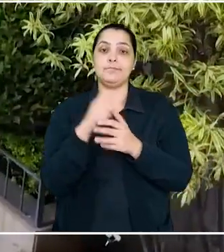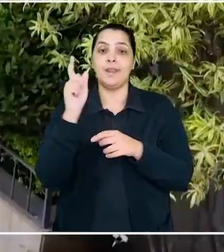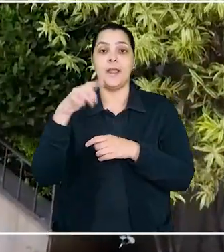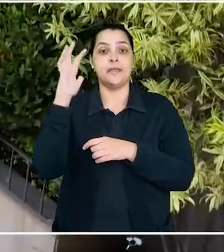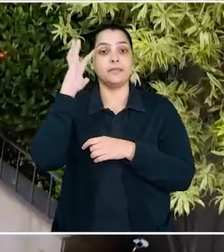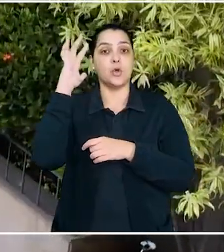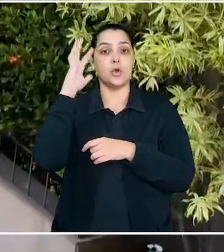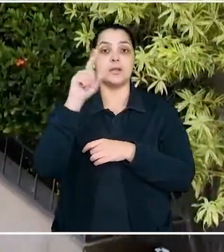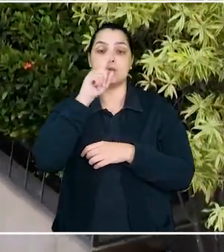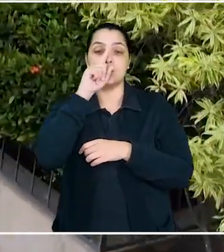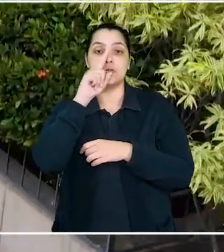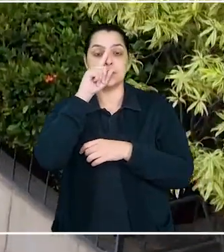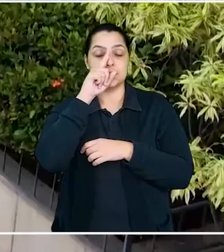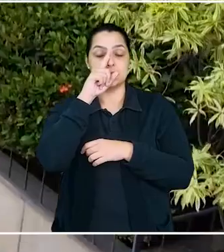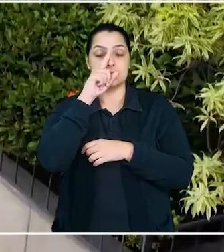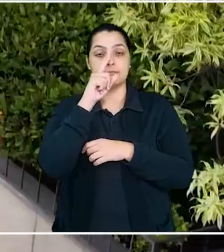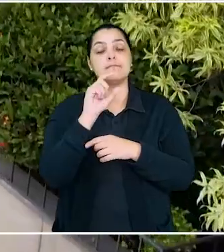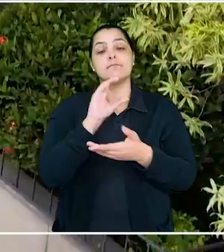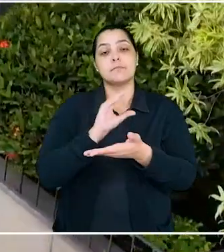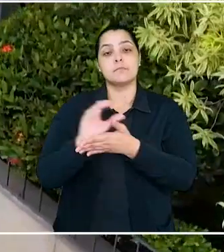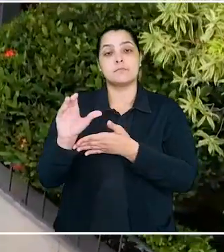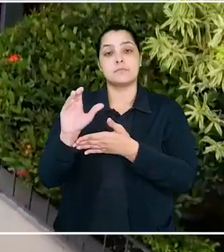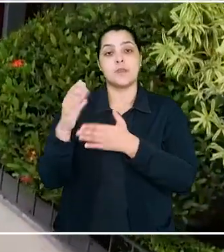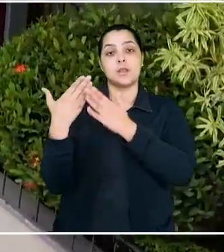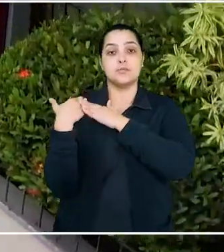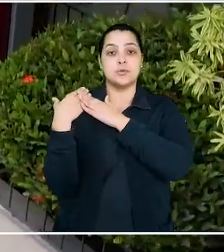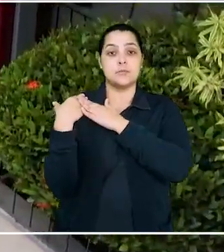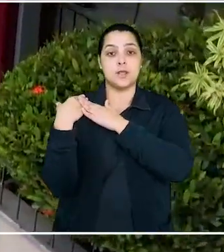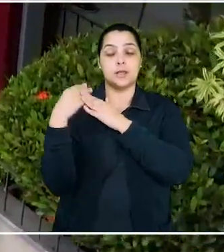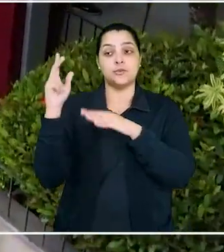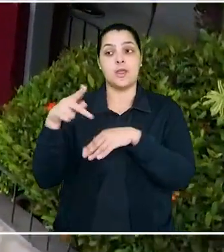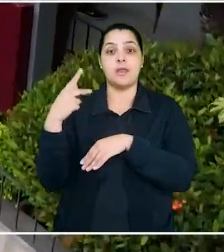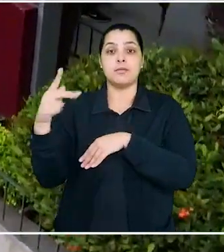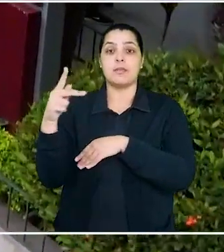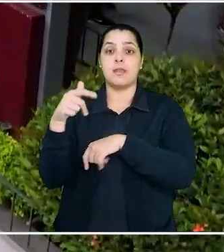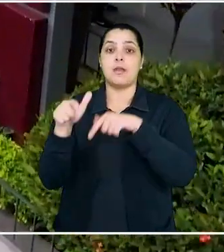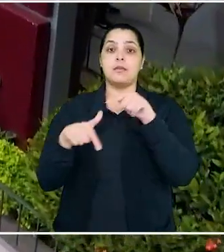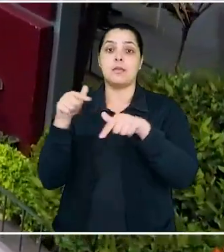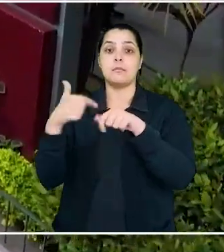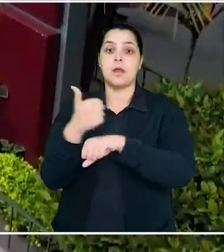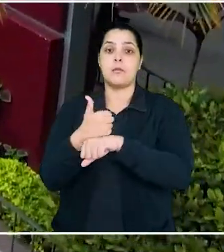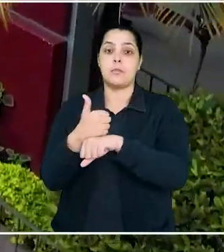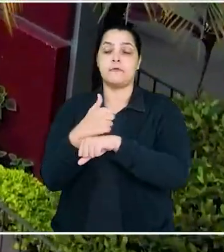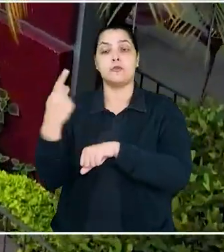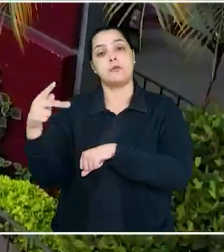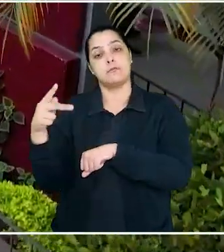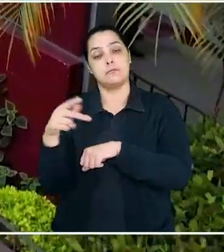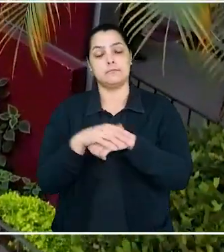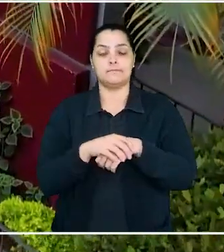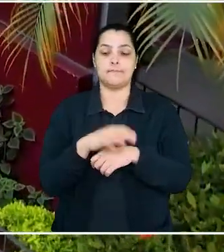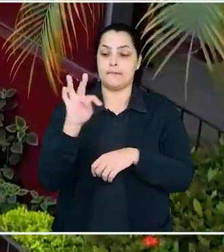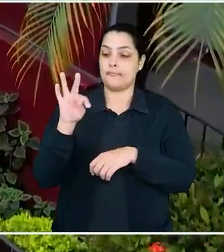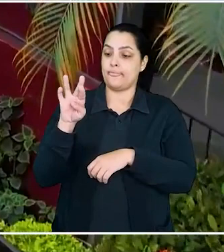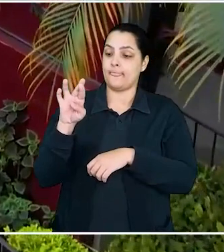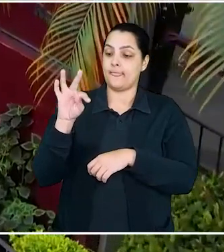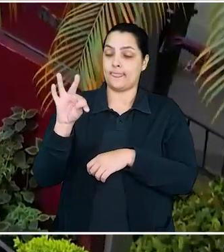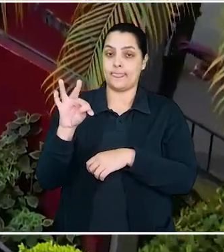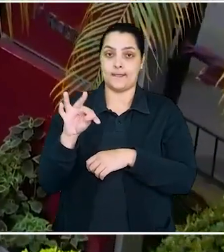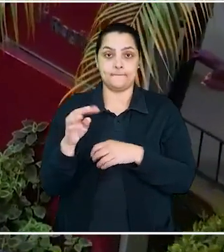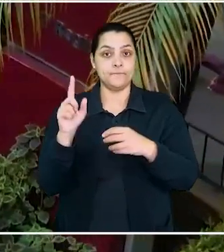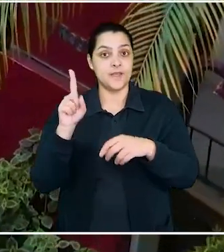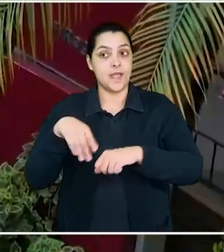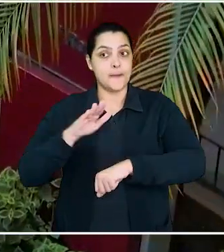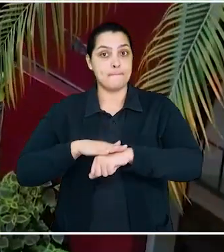do risco, em que o dever de indenizar decorre da própria atividade profissional. Na interpretação do TRT, ao